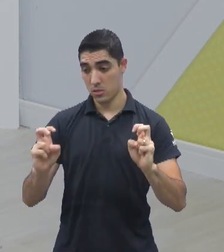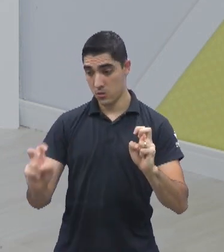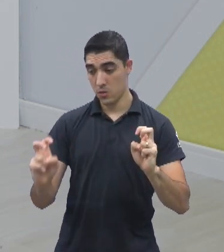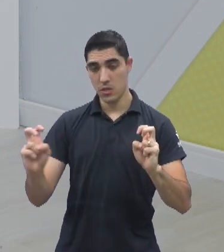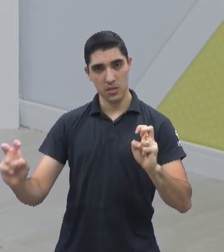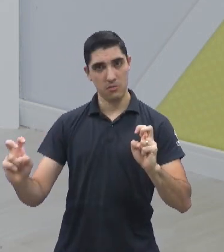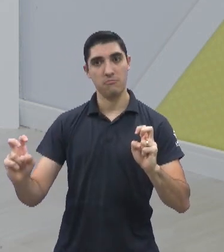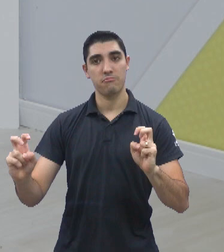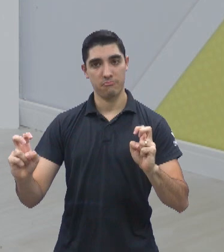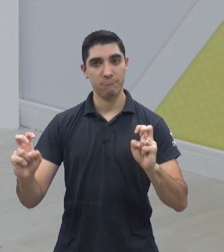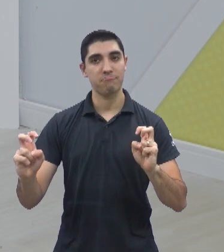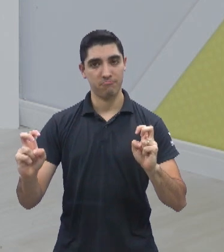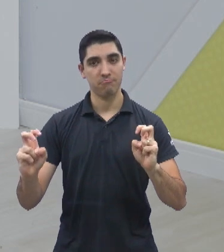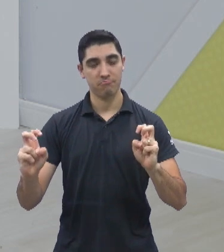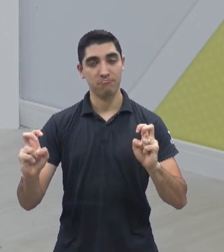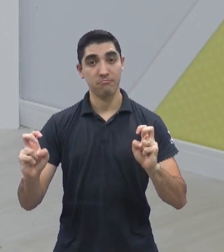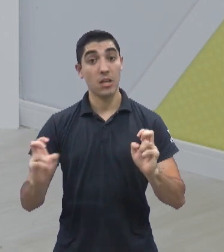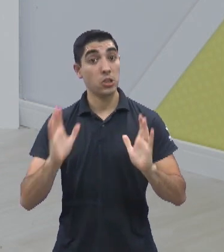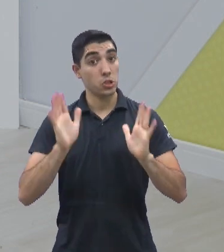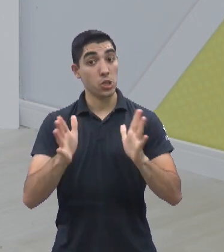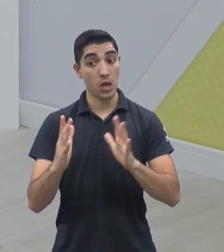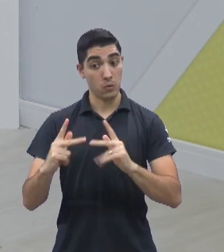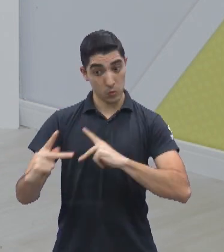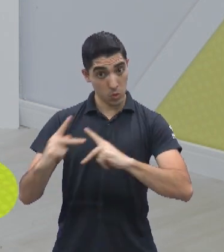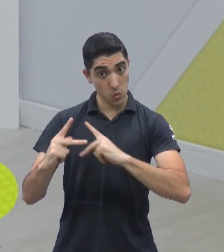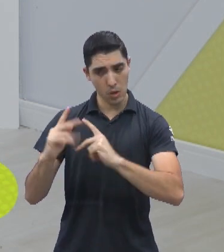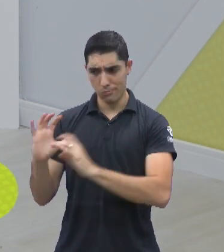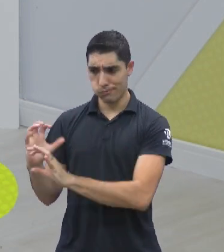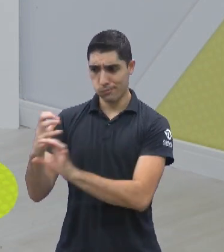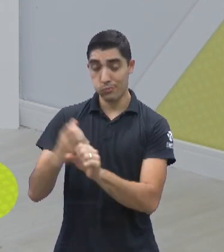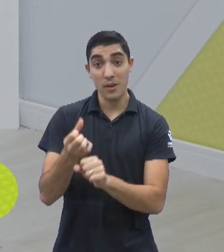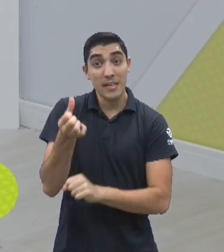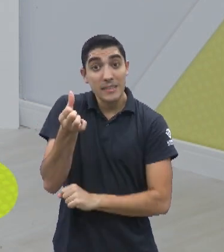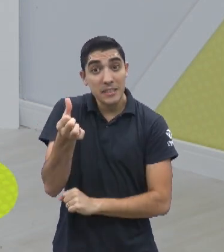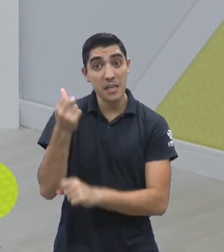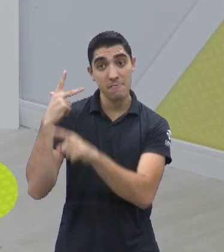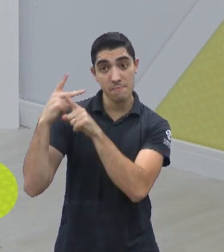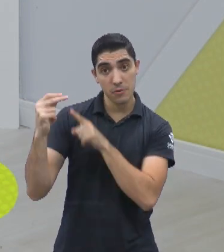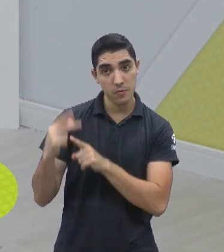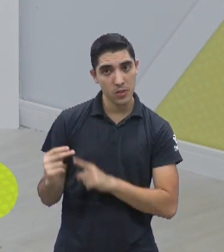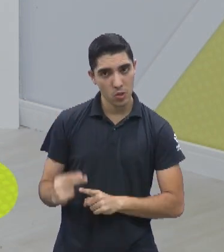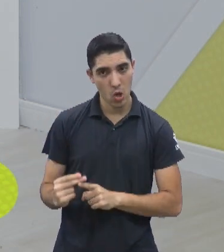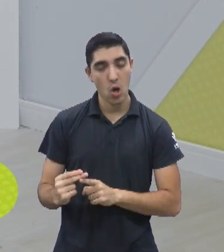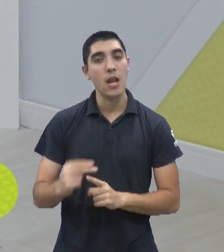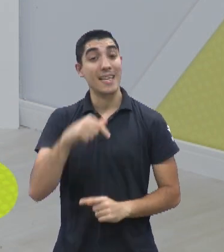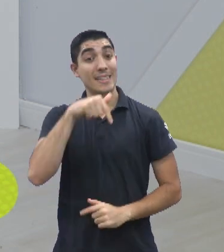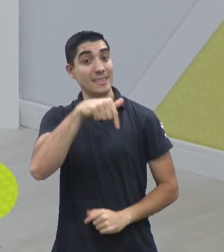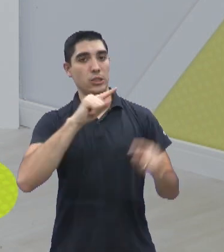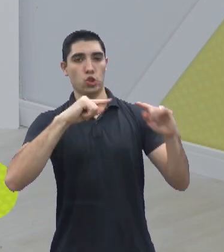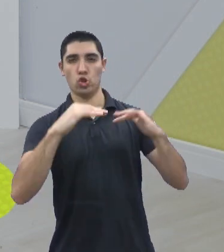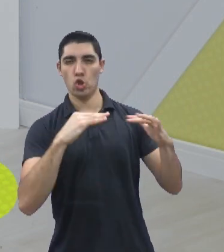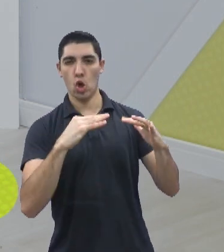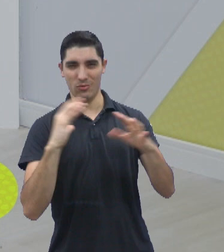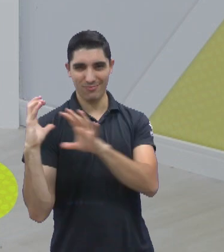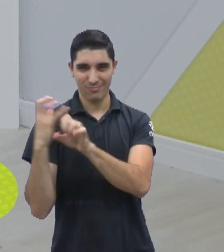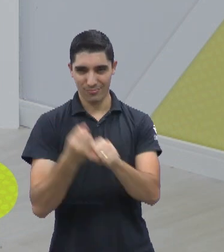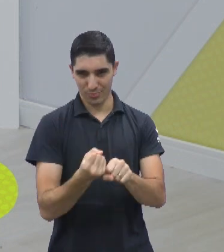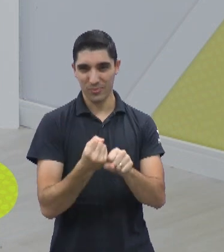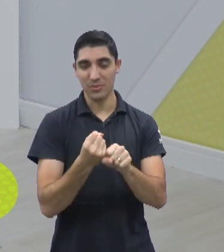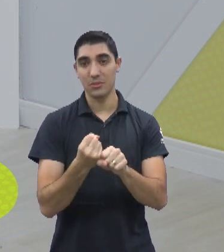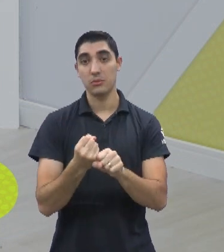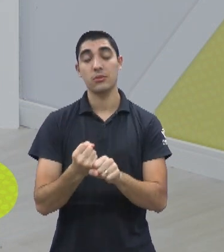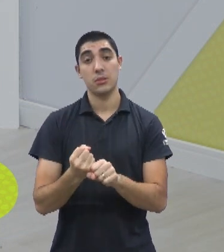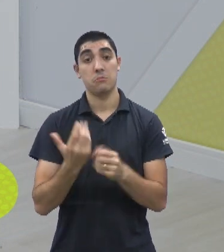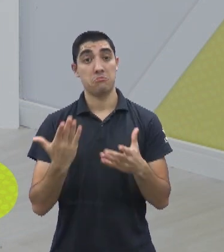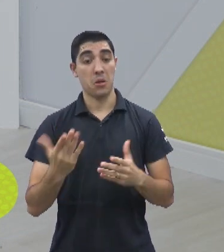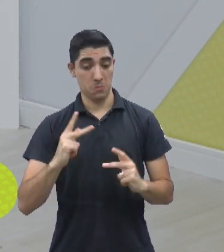75-55. Essa foi a sexta vitória nos últimos 7 jogos dos jogadores, né, da equipe comandada